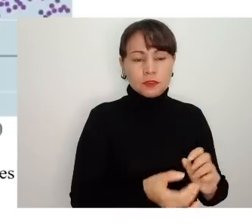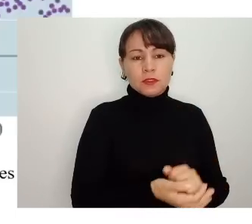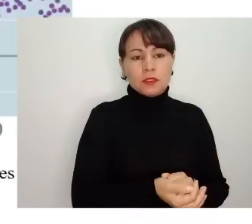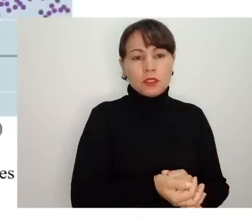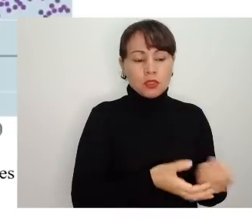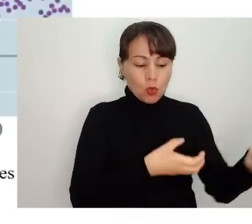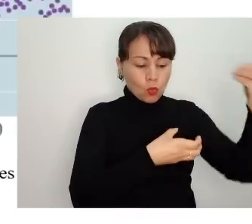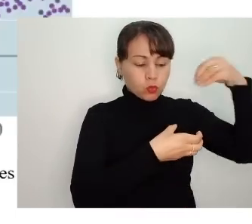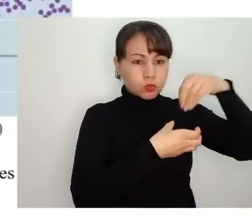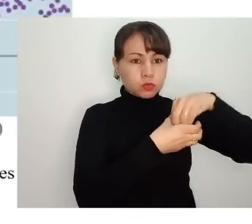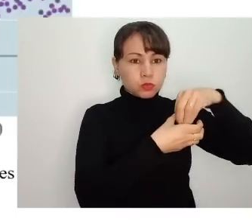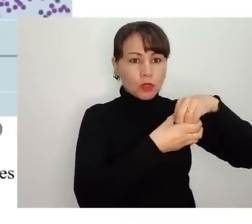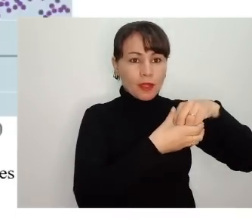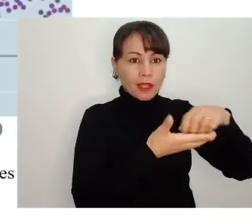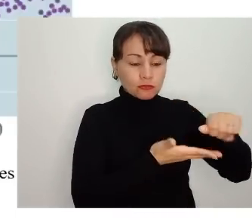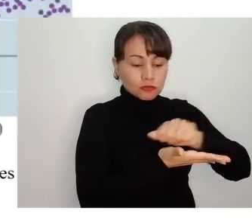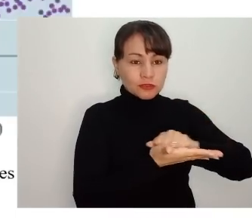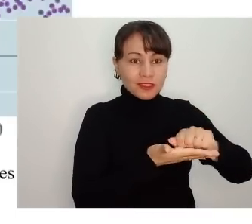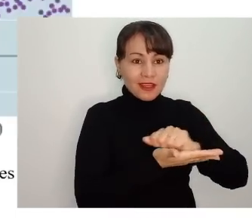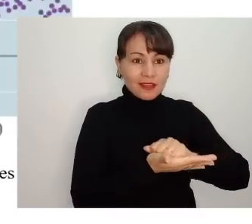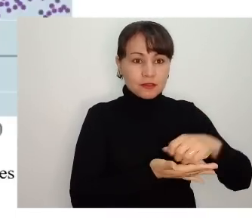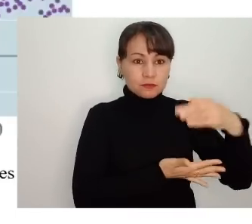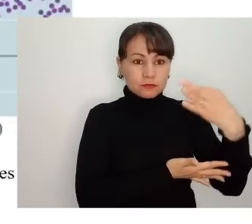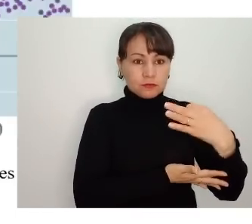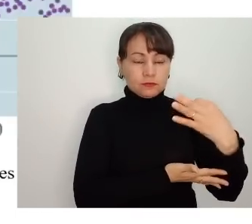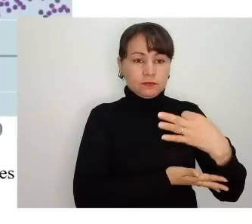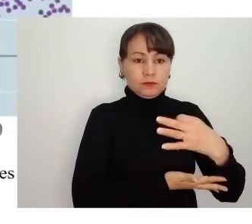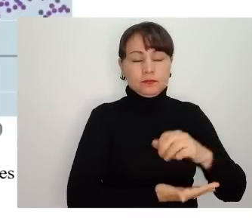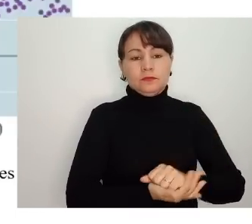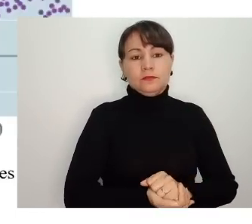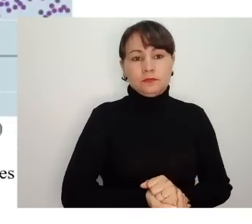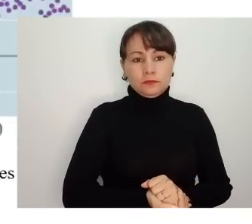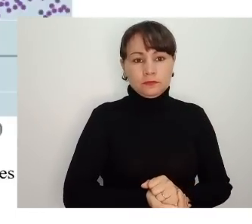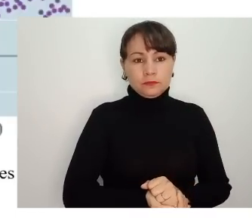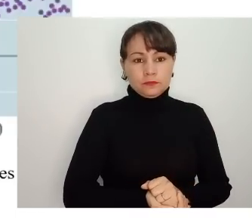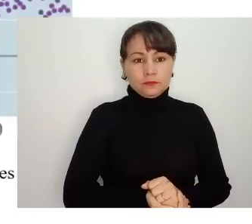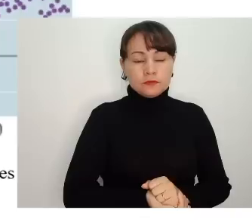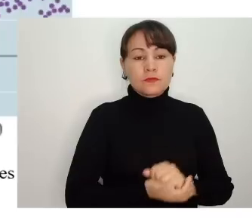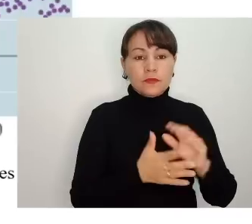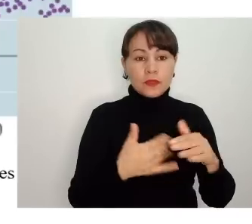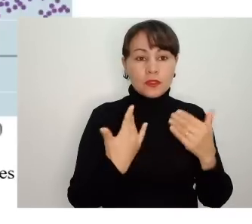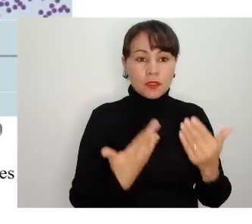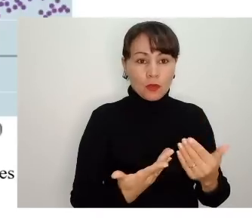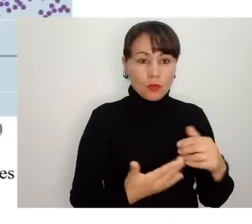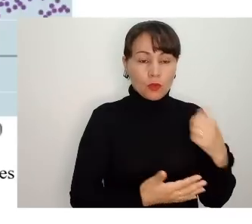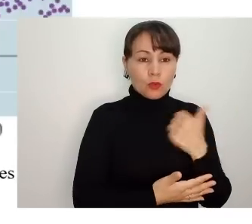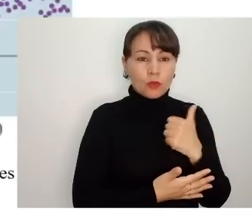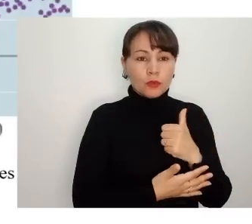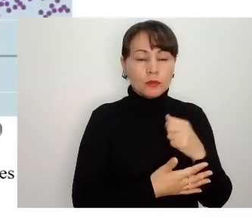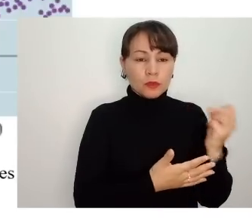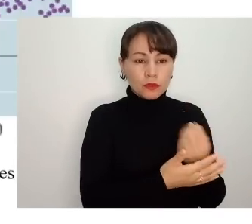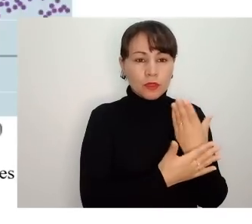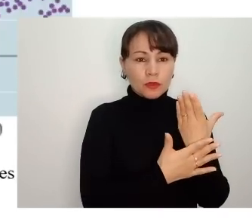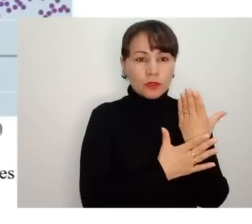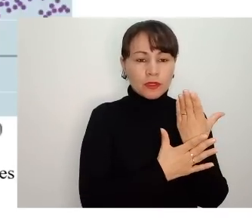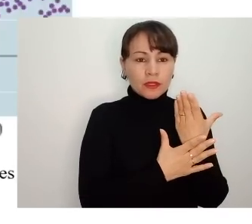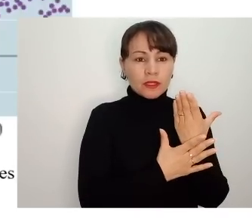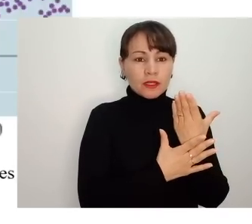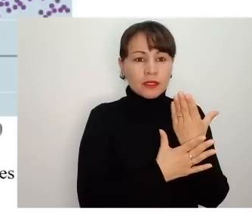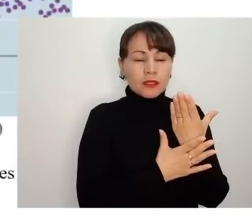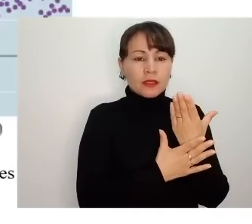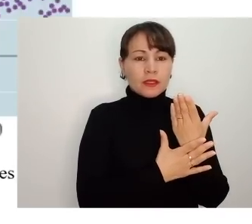especificamente colocado em regiões permanentes. Então, o primeiro evento